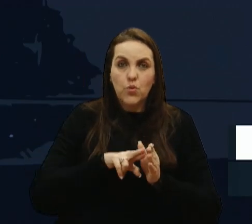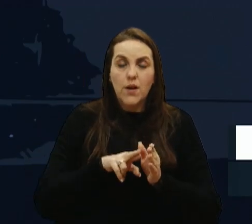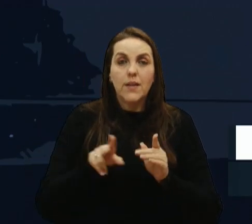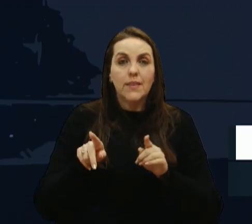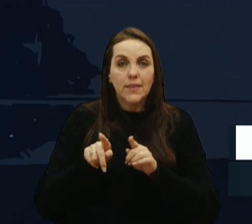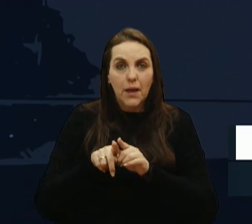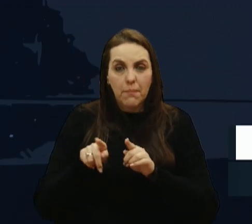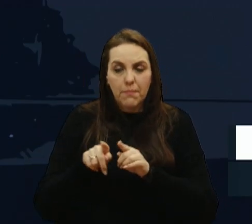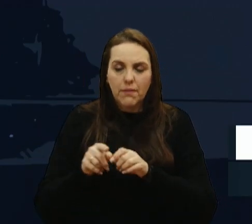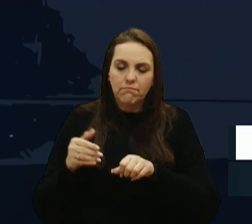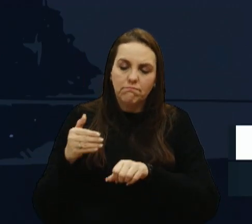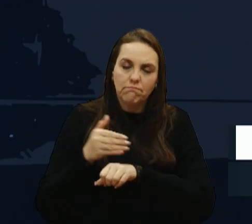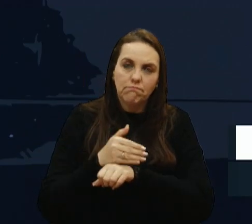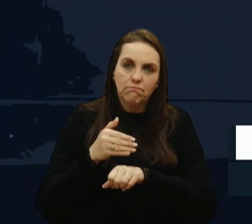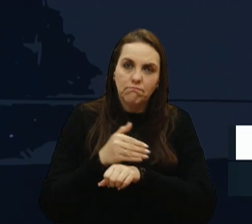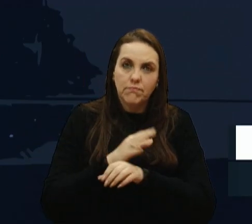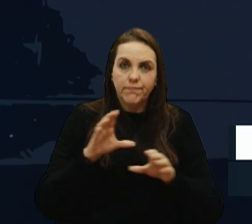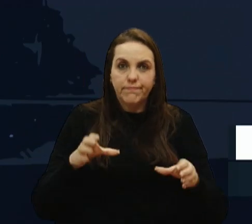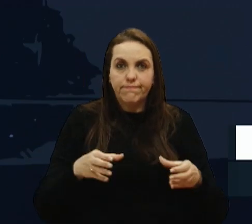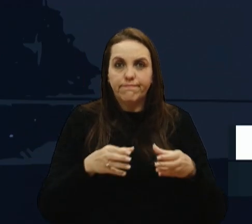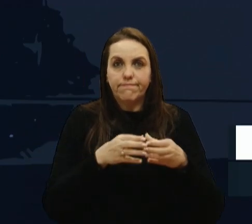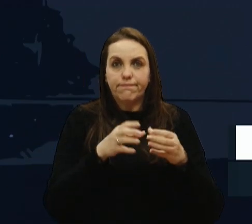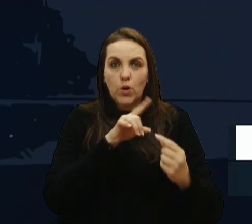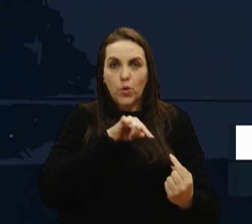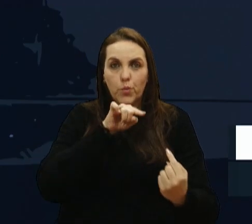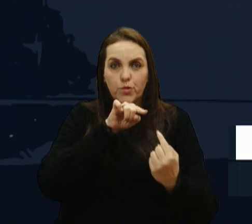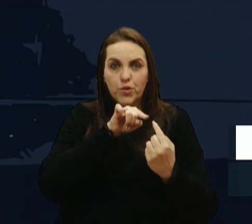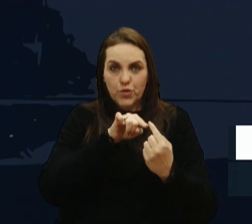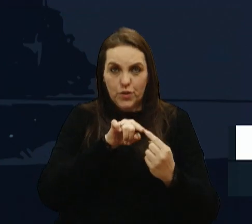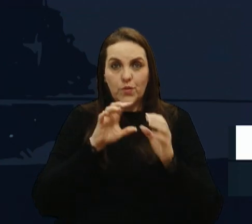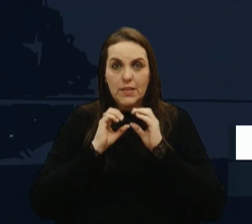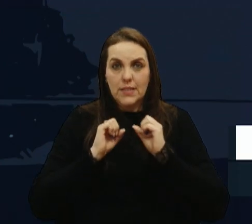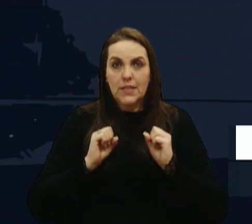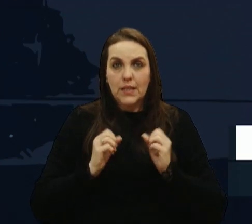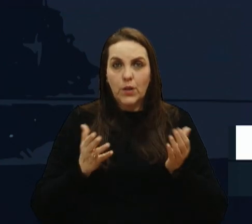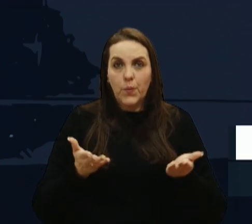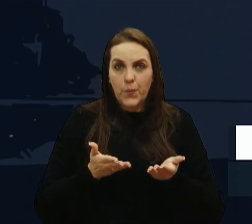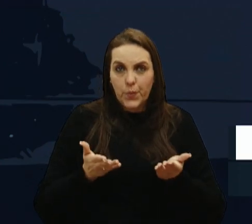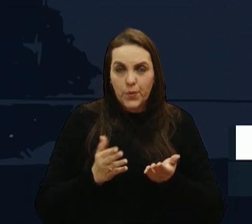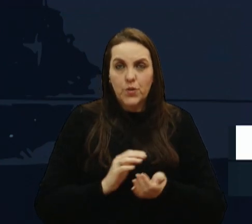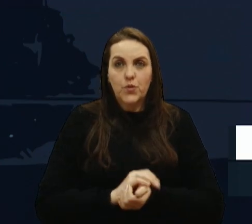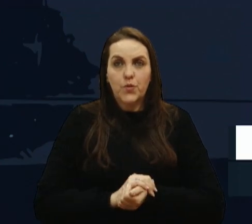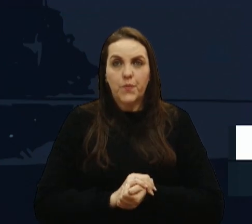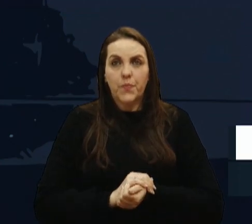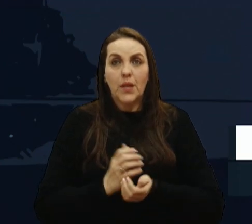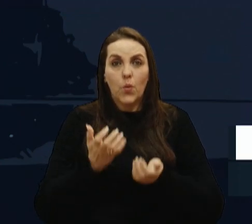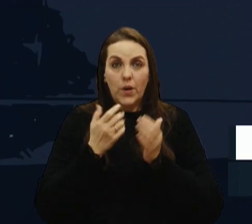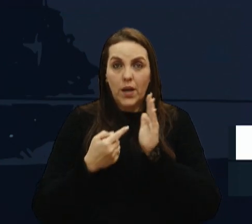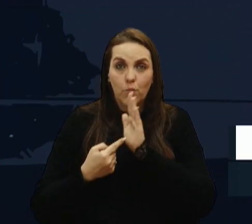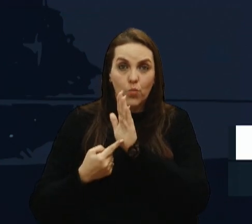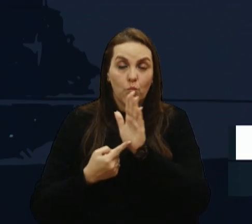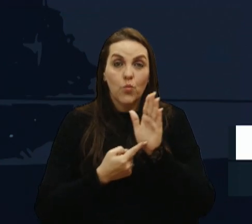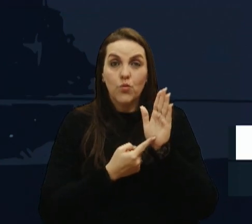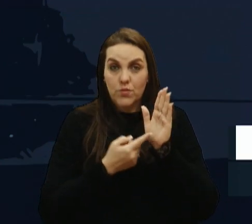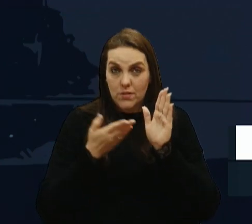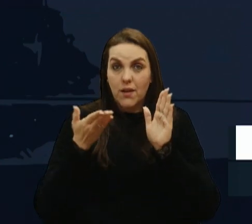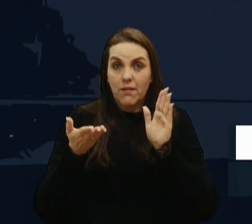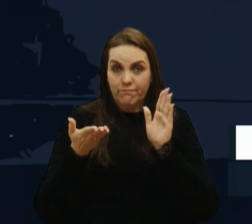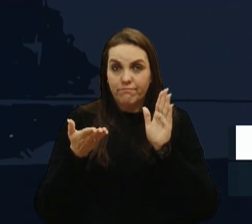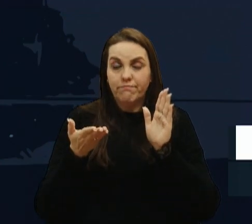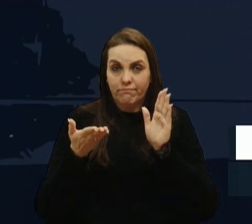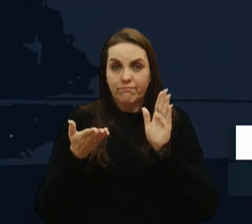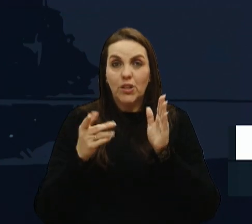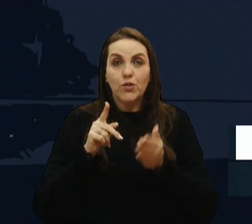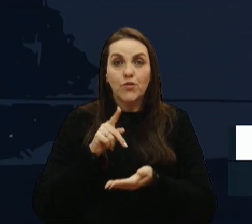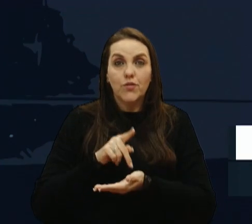também a fazer parte do nosso propósito hoje. Por isso que a gente costuma dizer, eu estou projetando isso de propósito, que, na verdade,